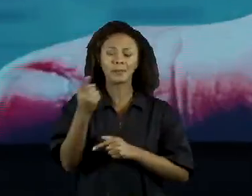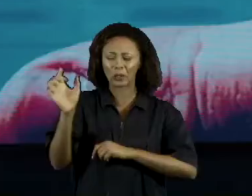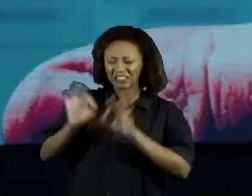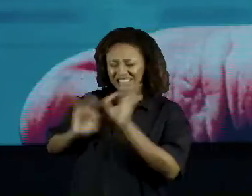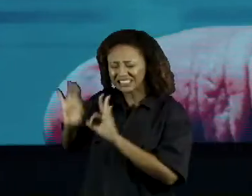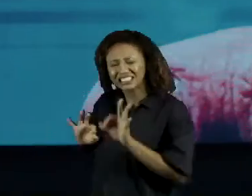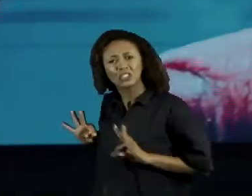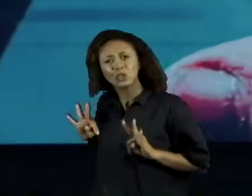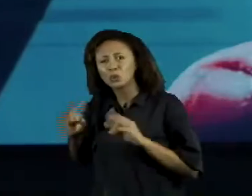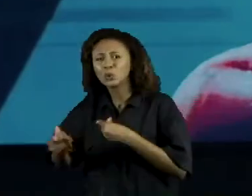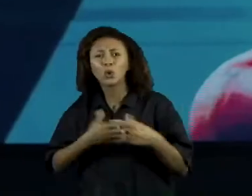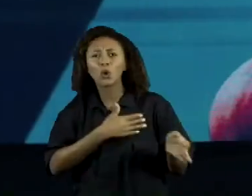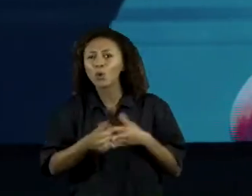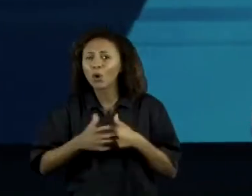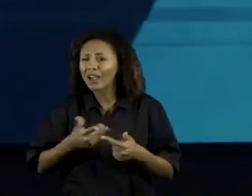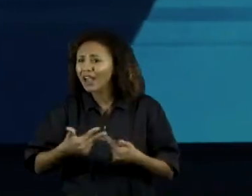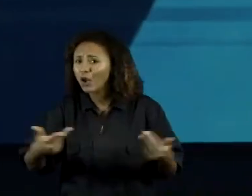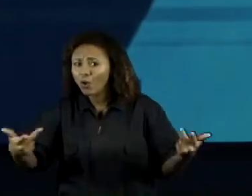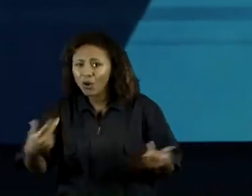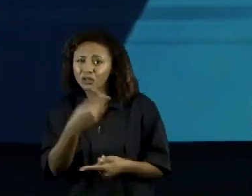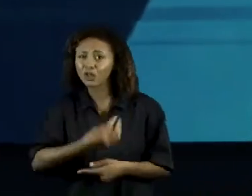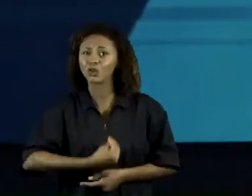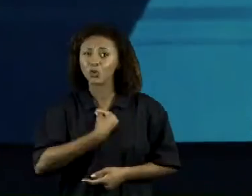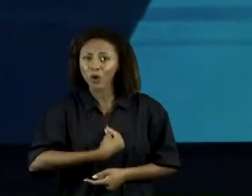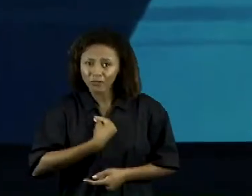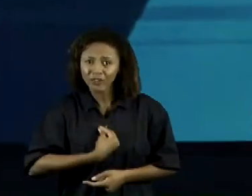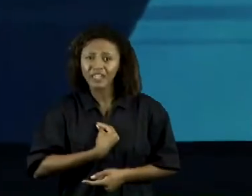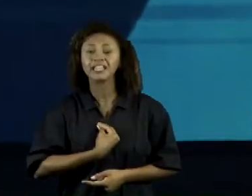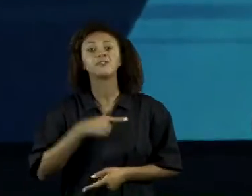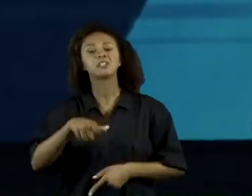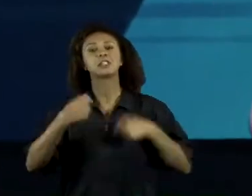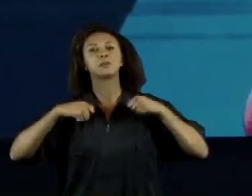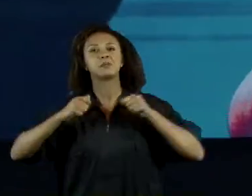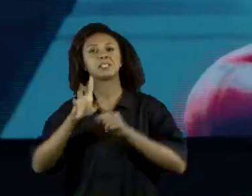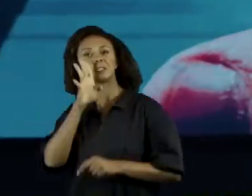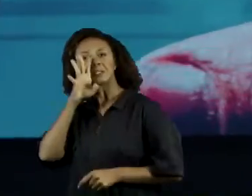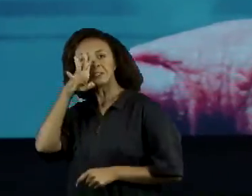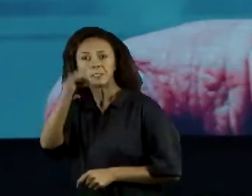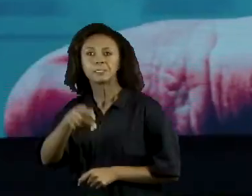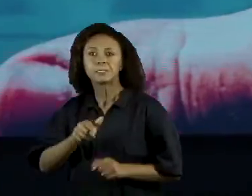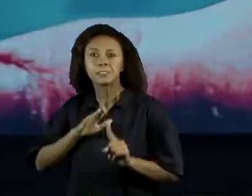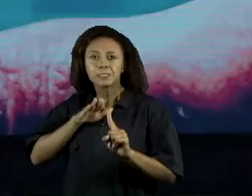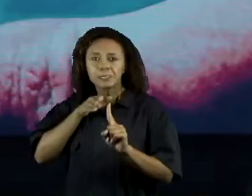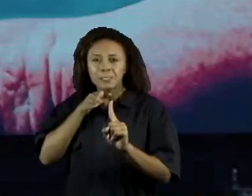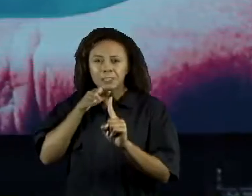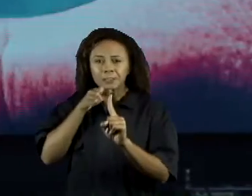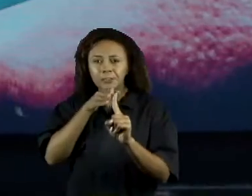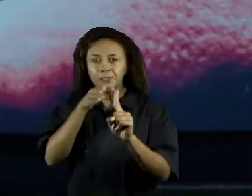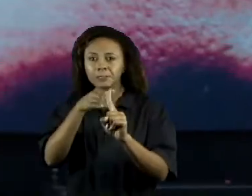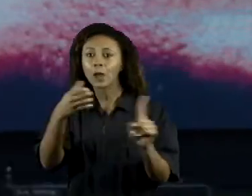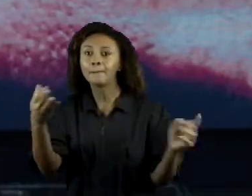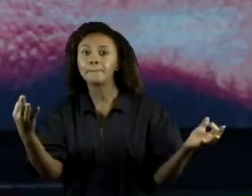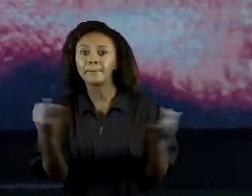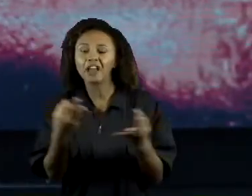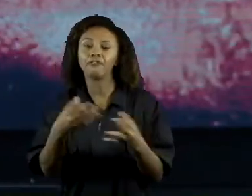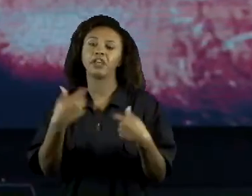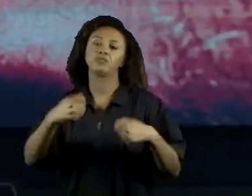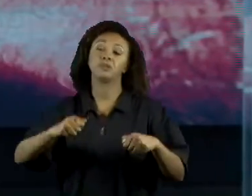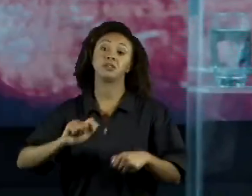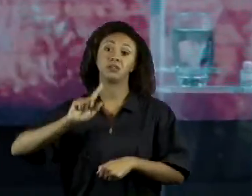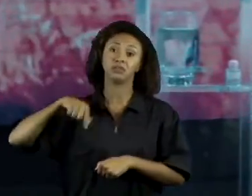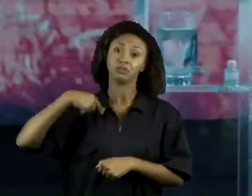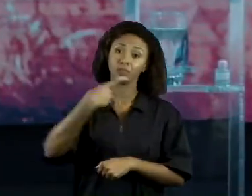área que você tiver na tua vida, seja alguém que persiga a perfeição. E no meio do caminho você vai